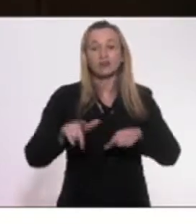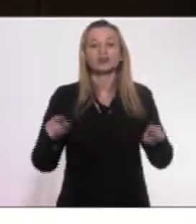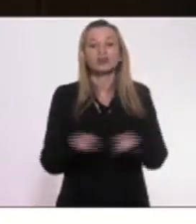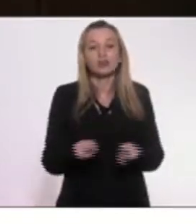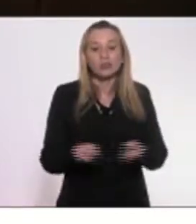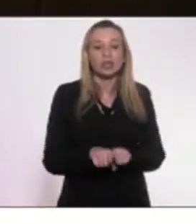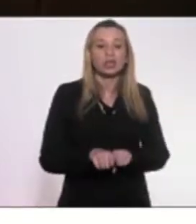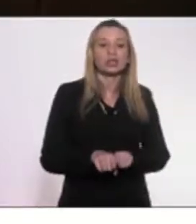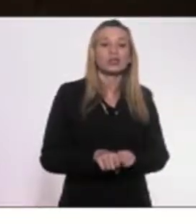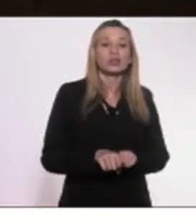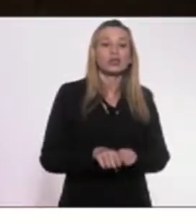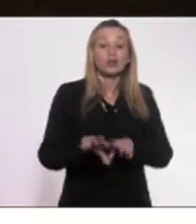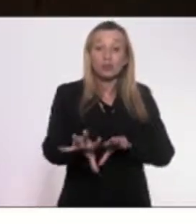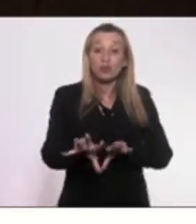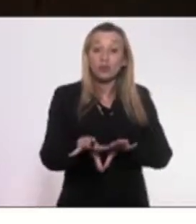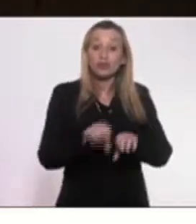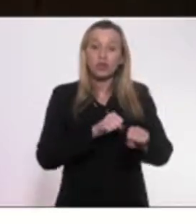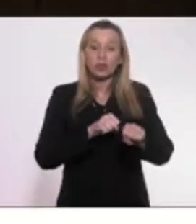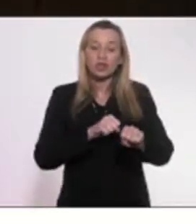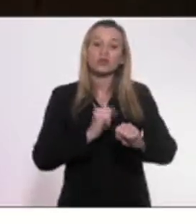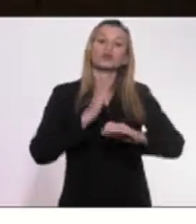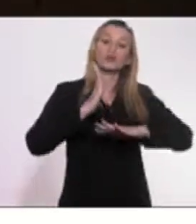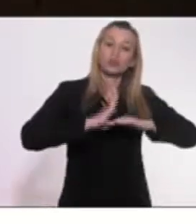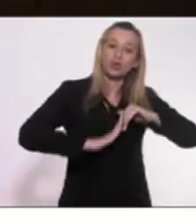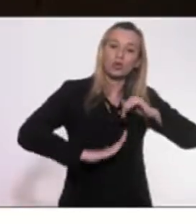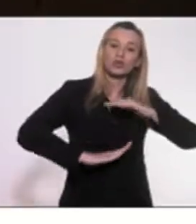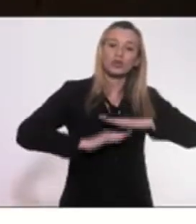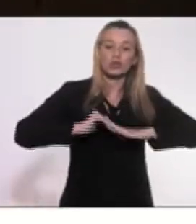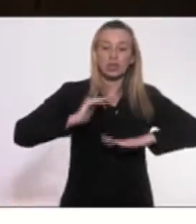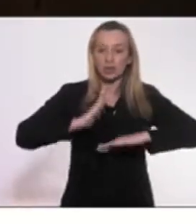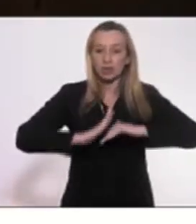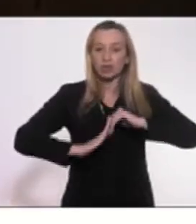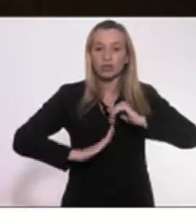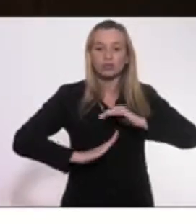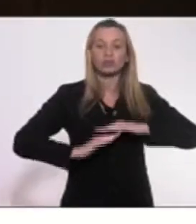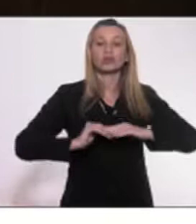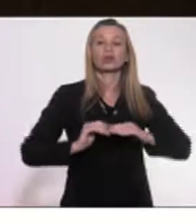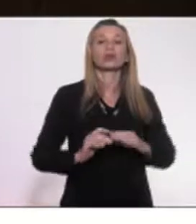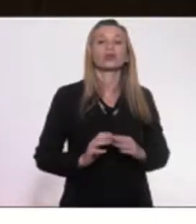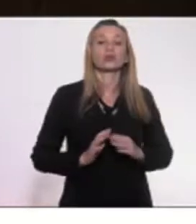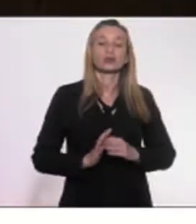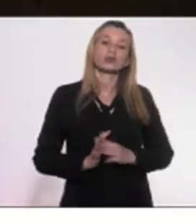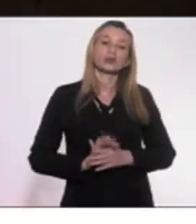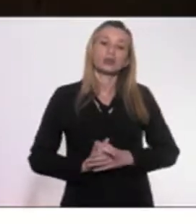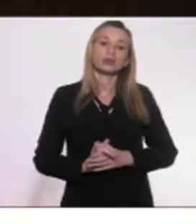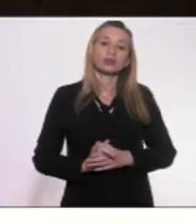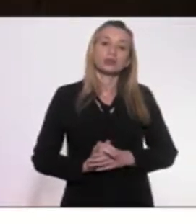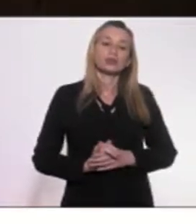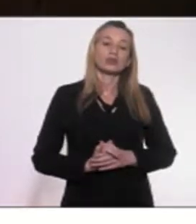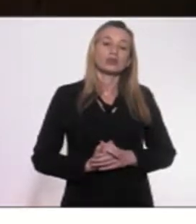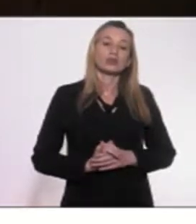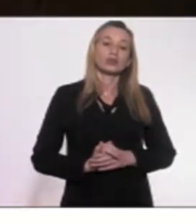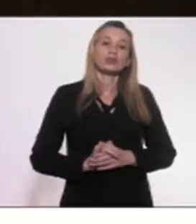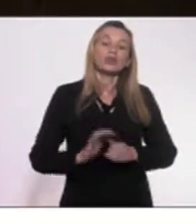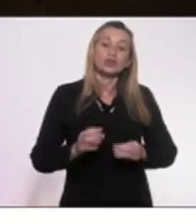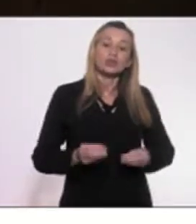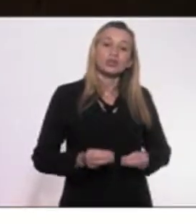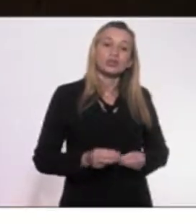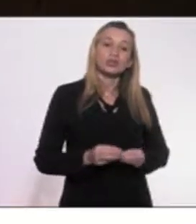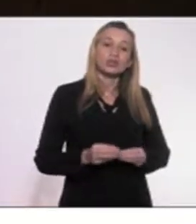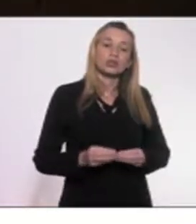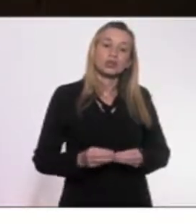sobretudo, uma formação profissional emancipadora, que efetivamente coloque o